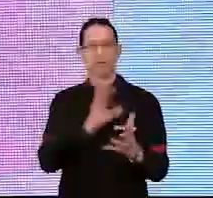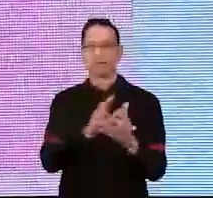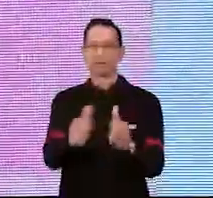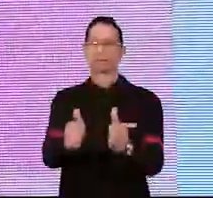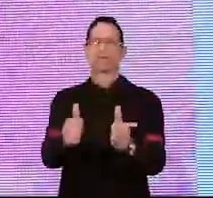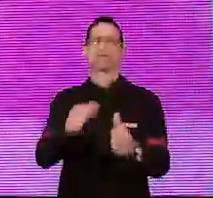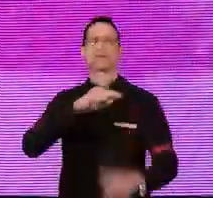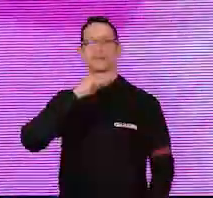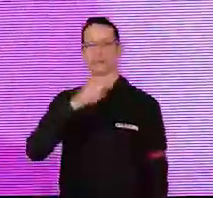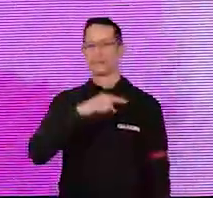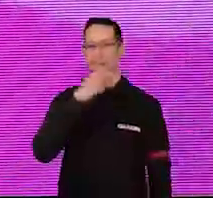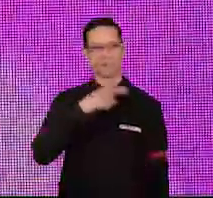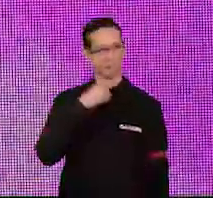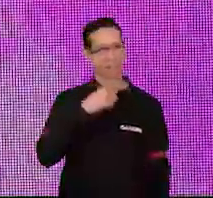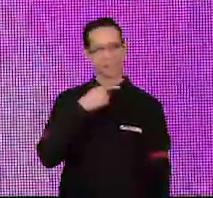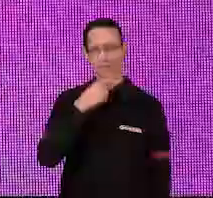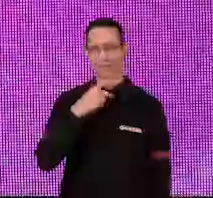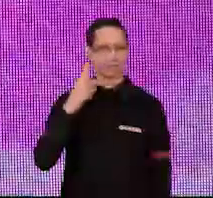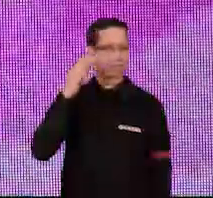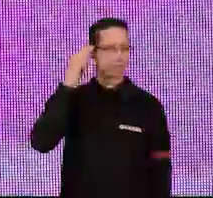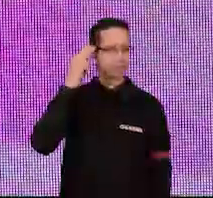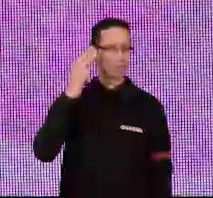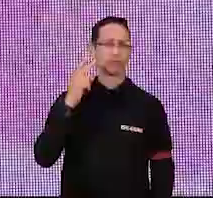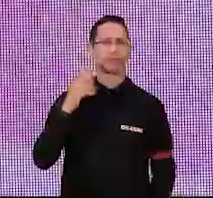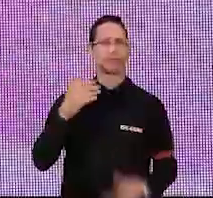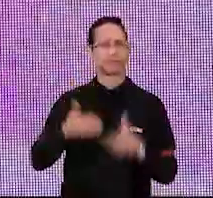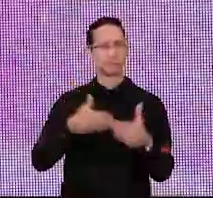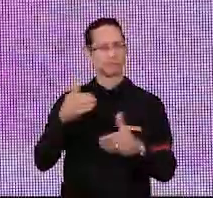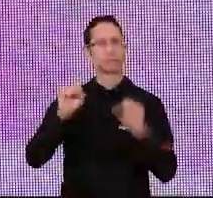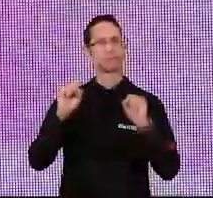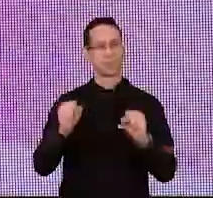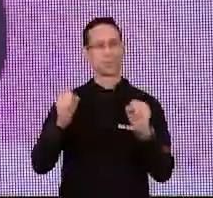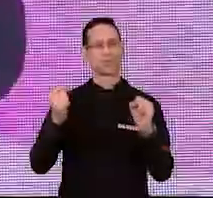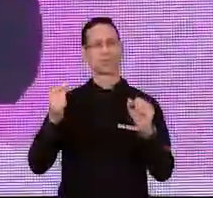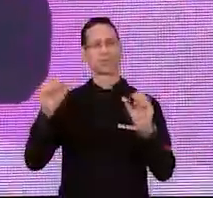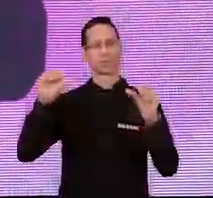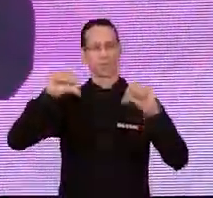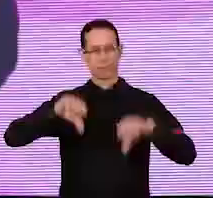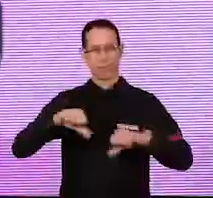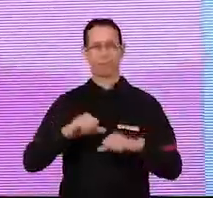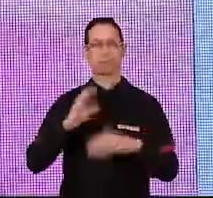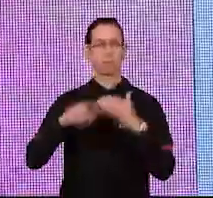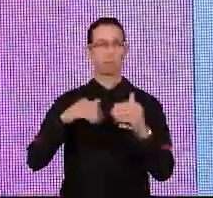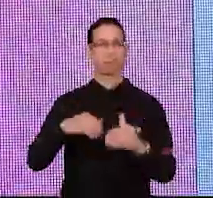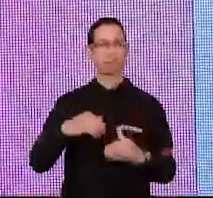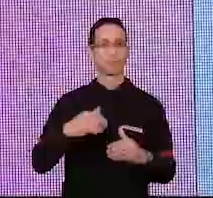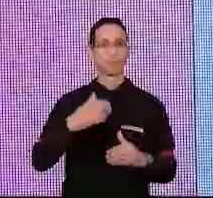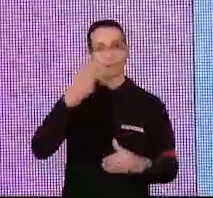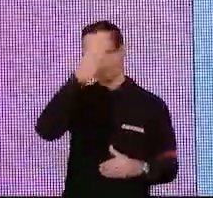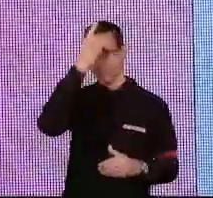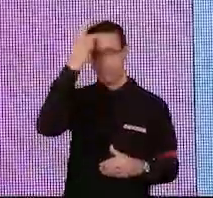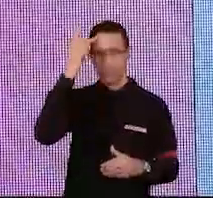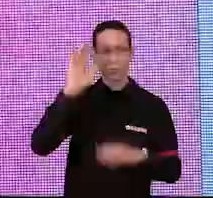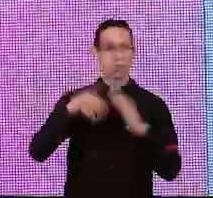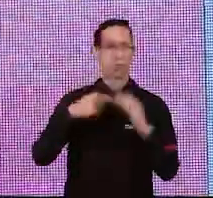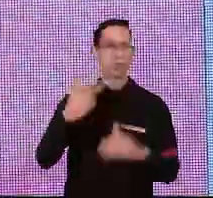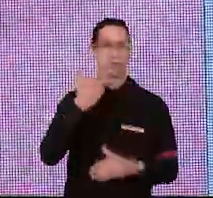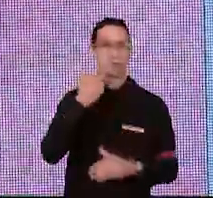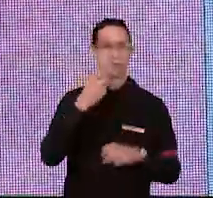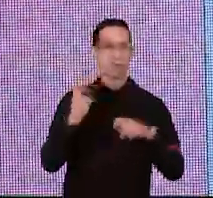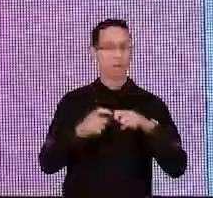né? Essas expansões, se operar, vai complicar. Eu vou depois mostrar uma imagem de um ser humano e vou falar o que o otorrino um dia me